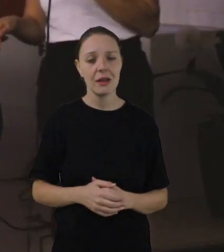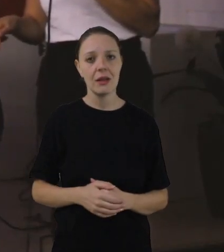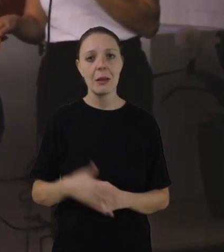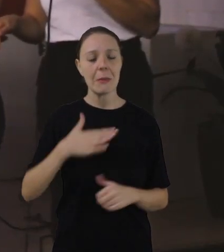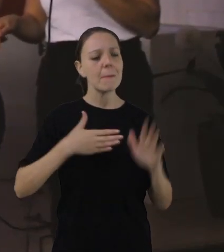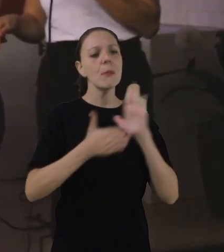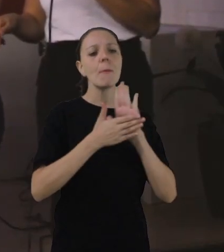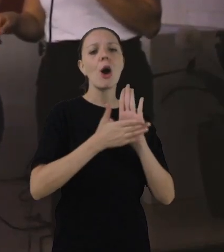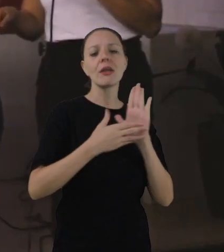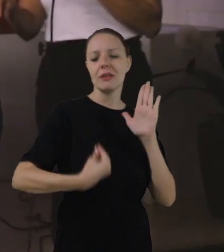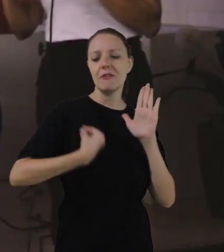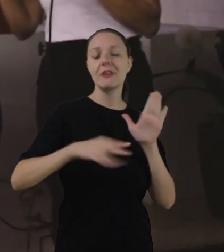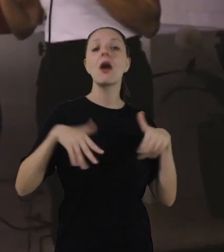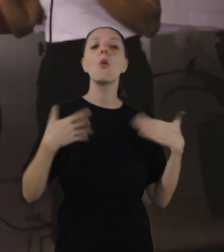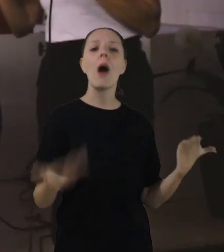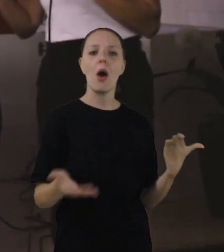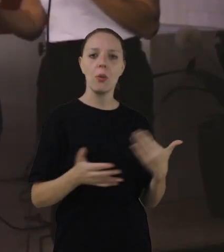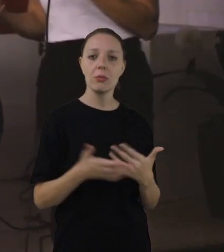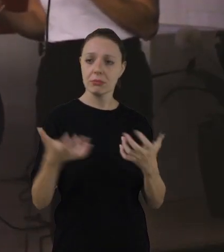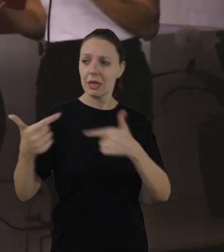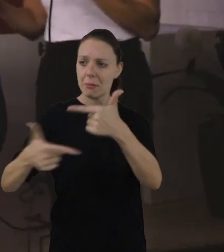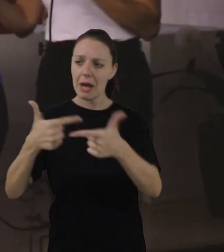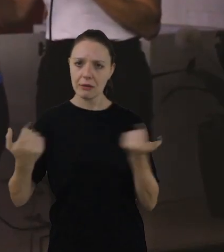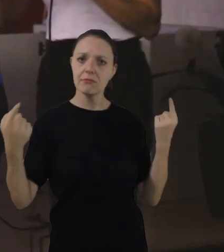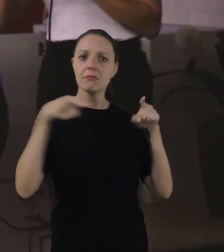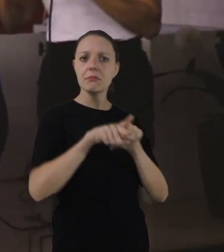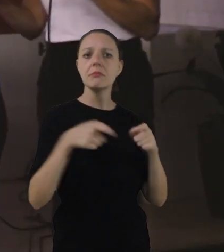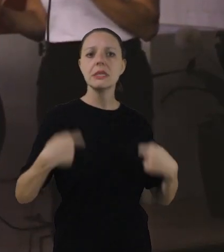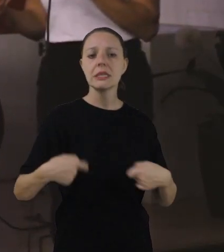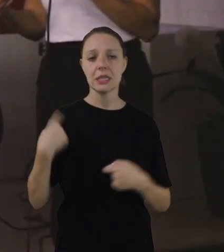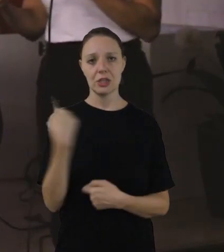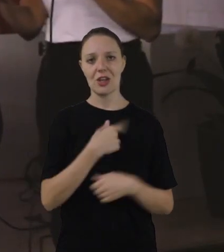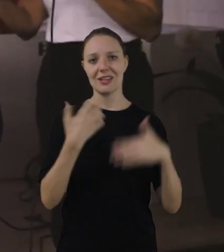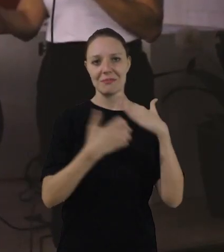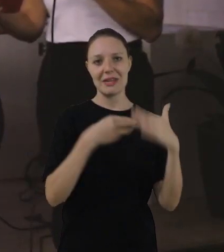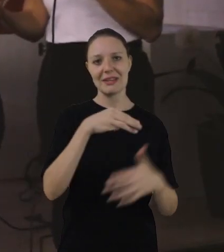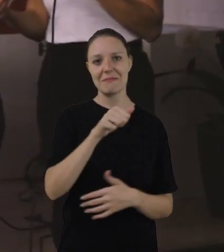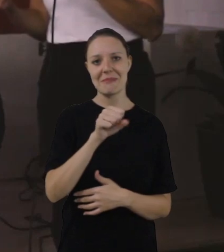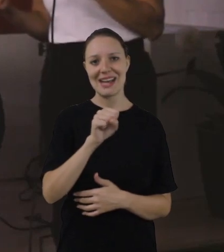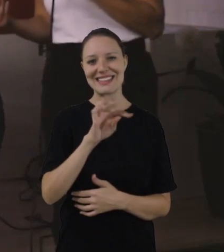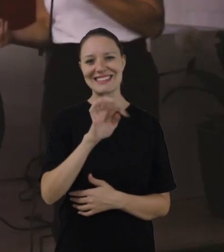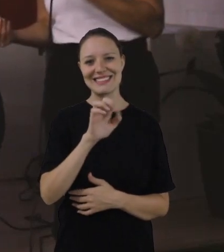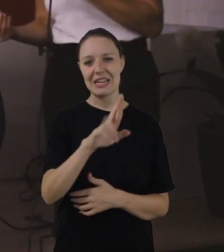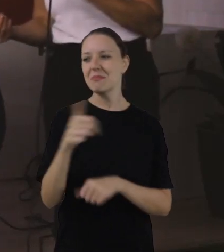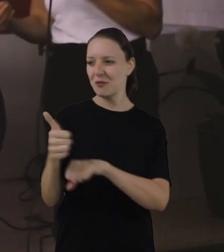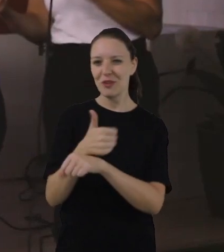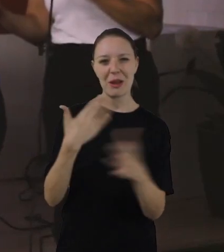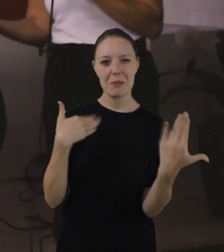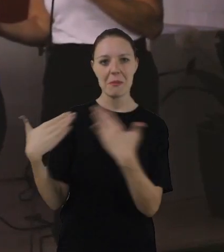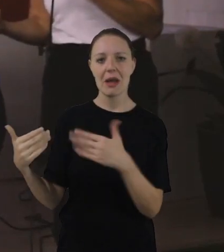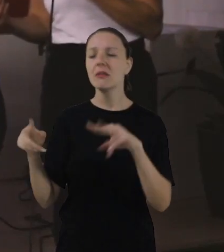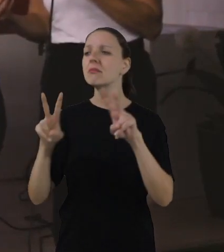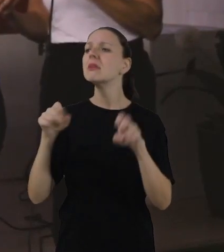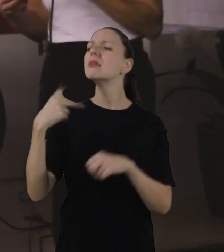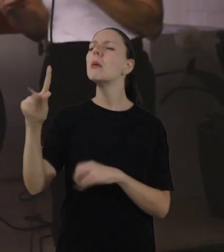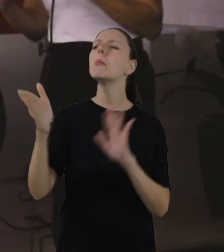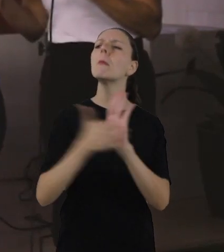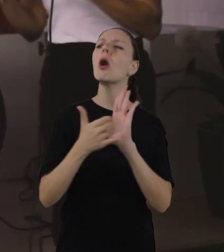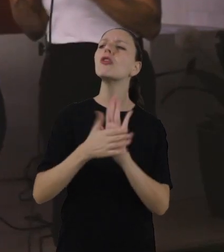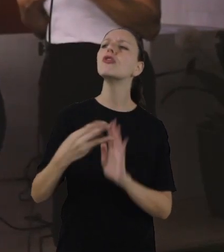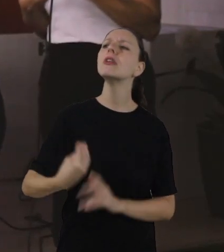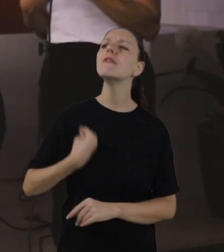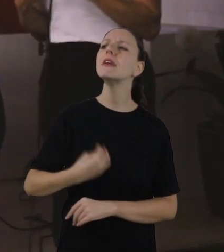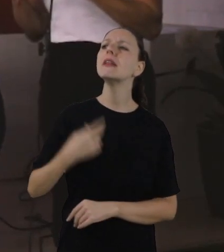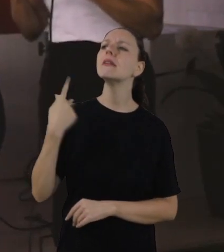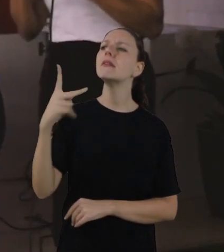nosso trabalho? Então, nós, da Master, dentro dos profissionais, a gente fala muito sobre propósito, sobre legado. O